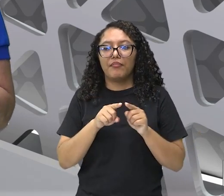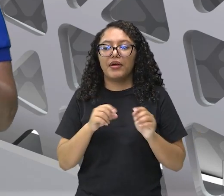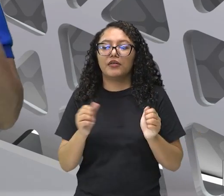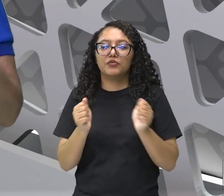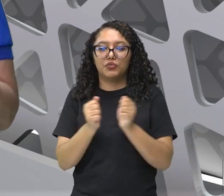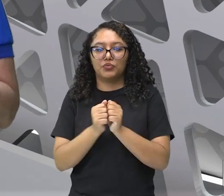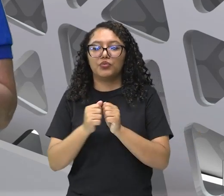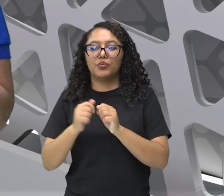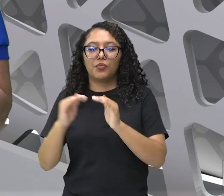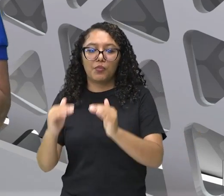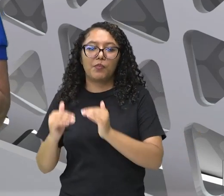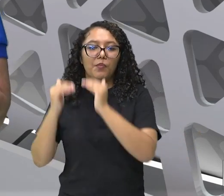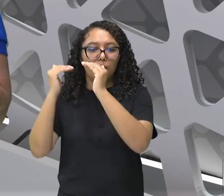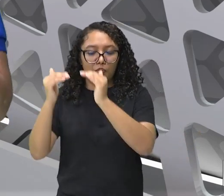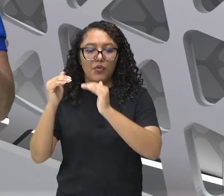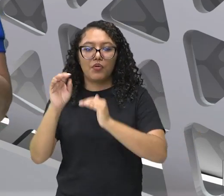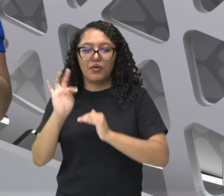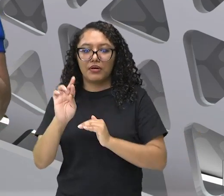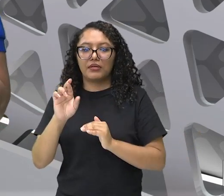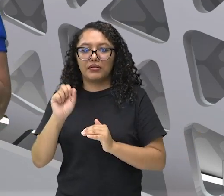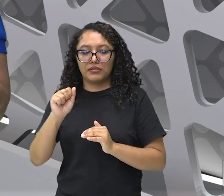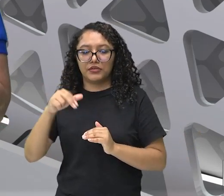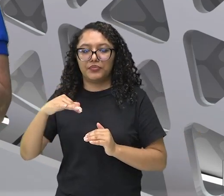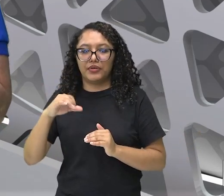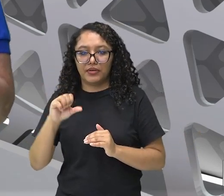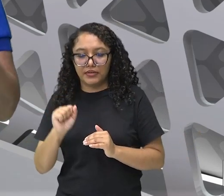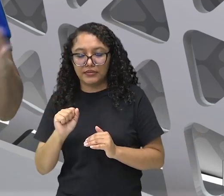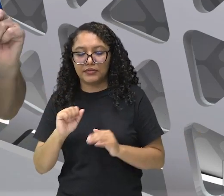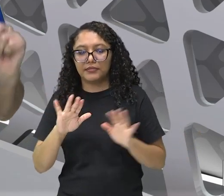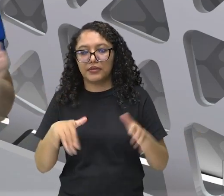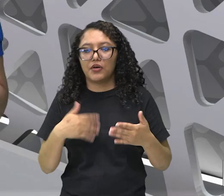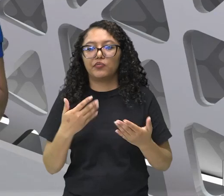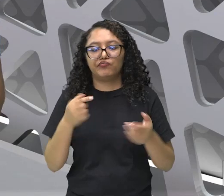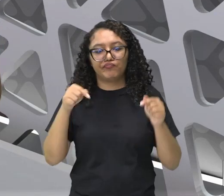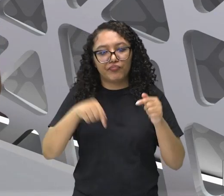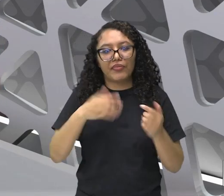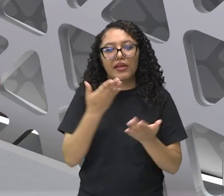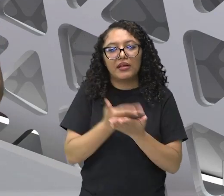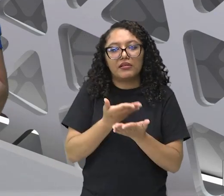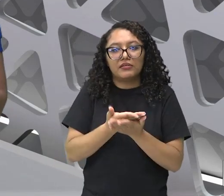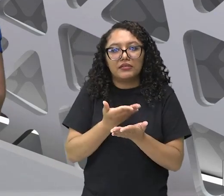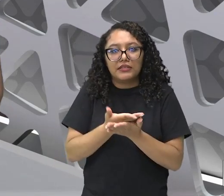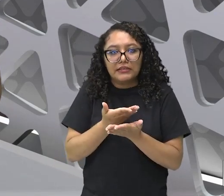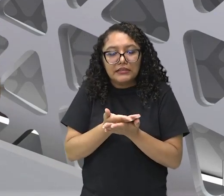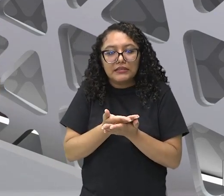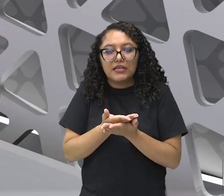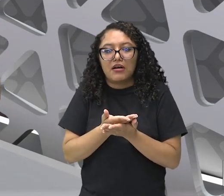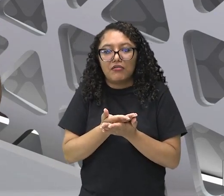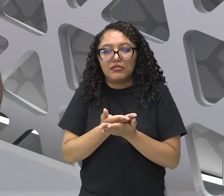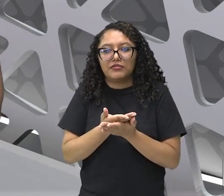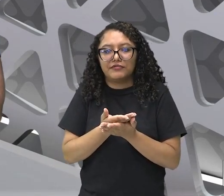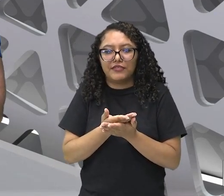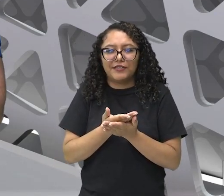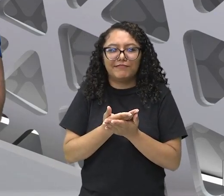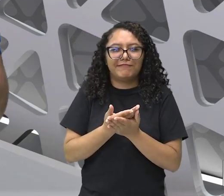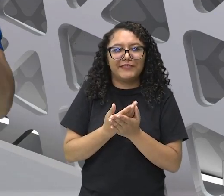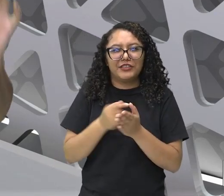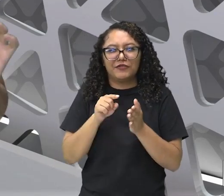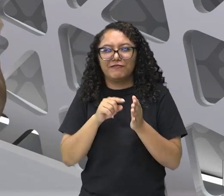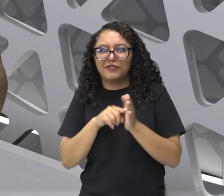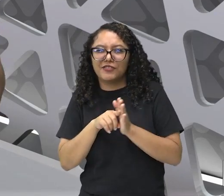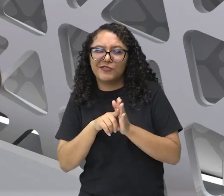nossas aulas de ensino religioso, que é um componente que vai suscitar muitos questionamentos em